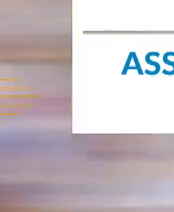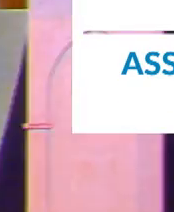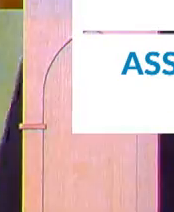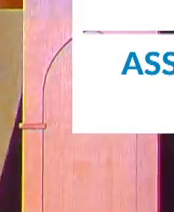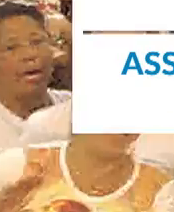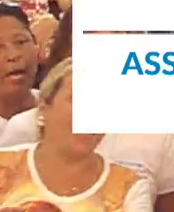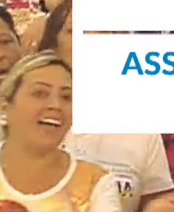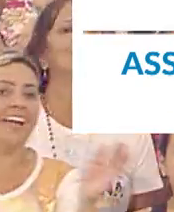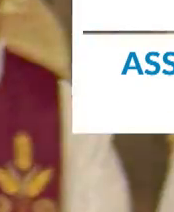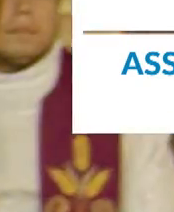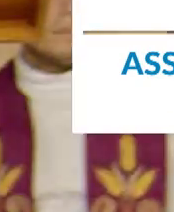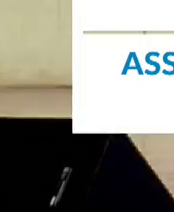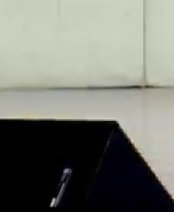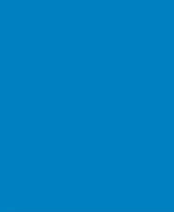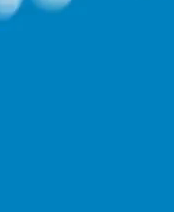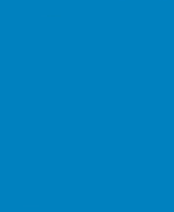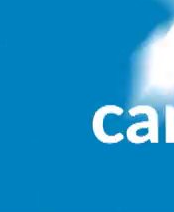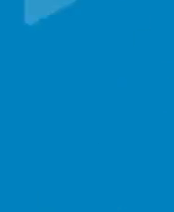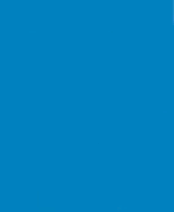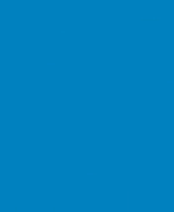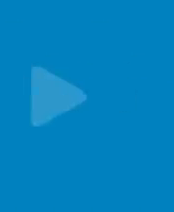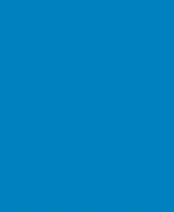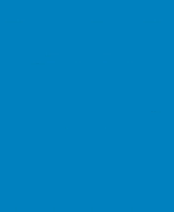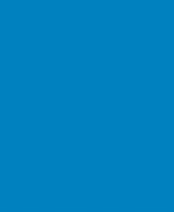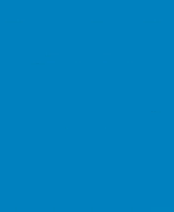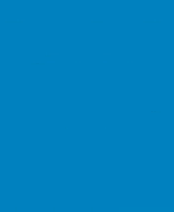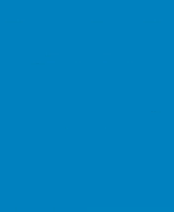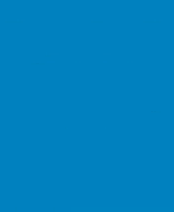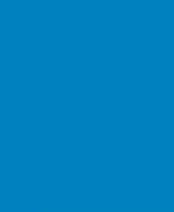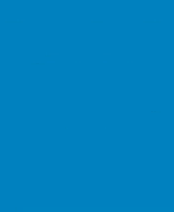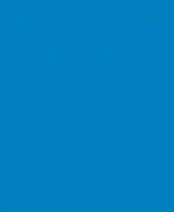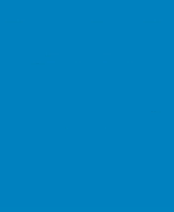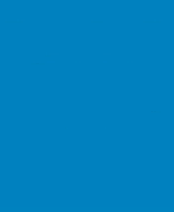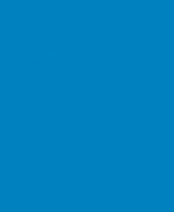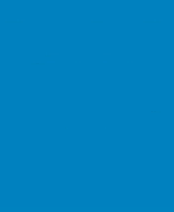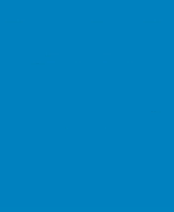Novaplay.com. Assine já!